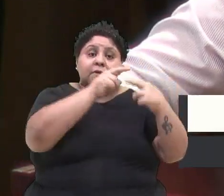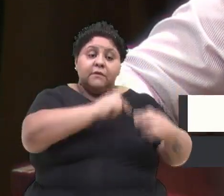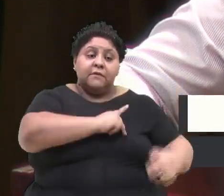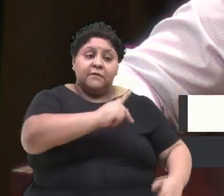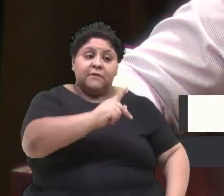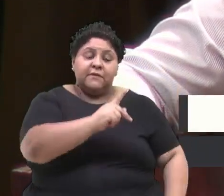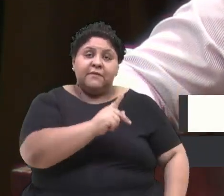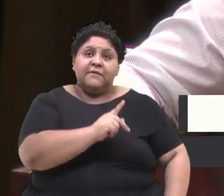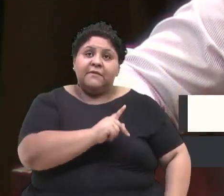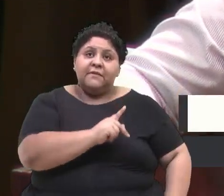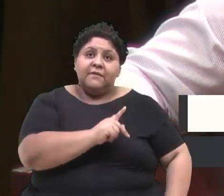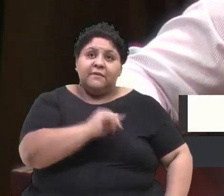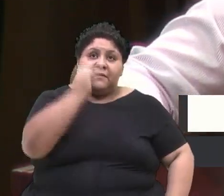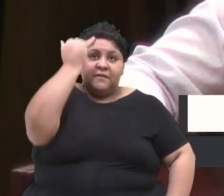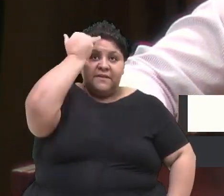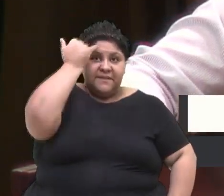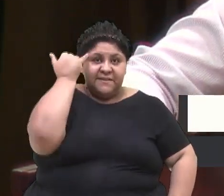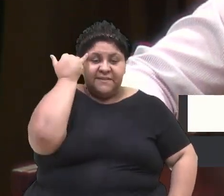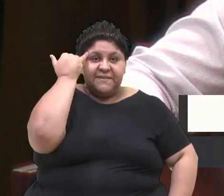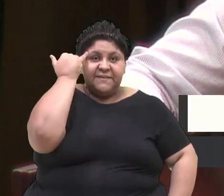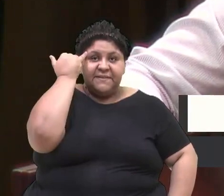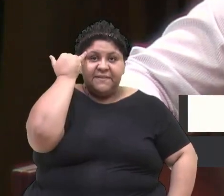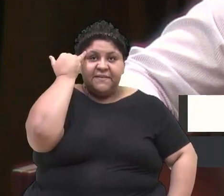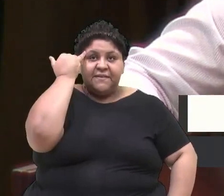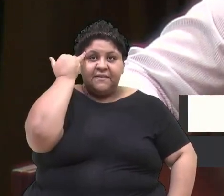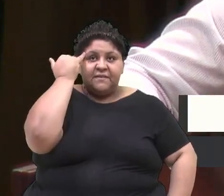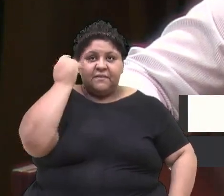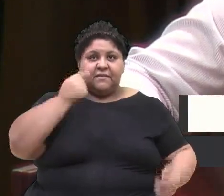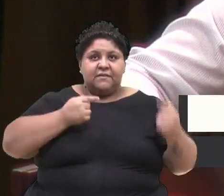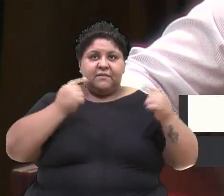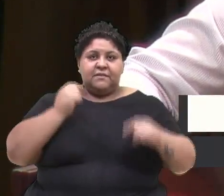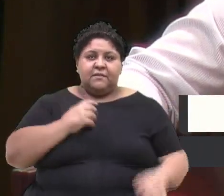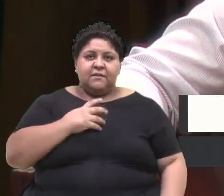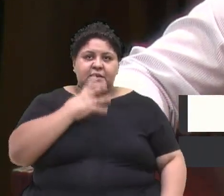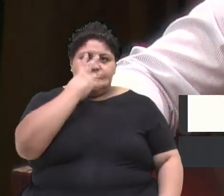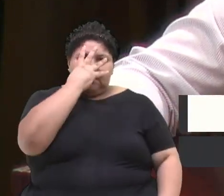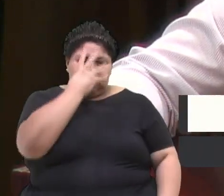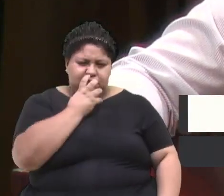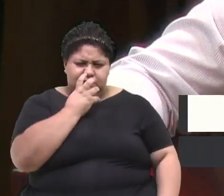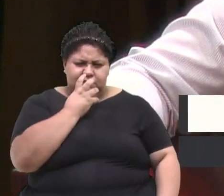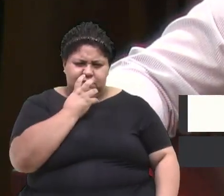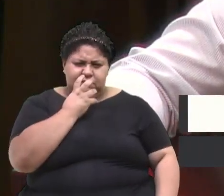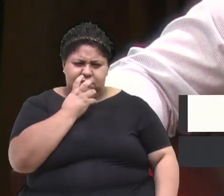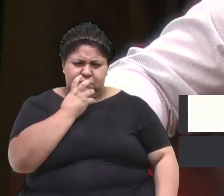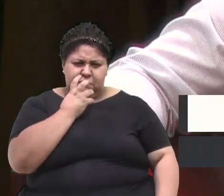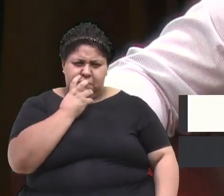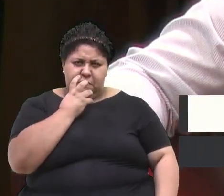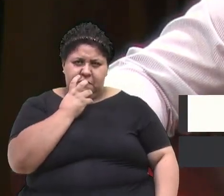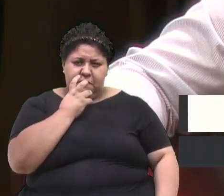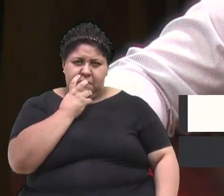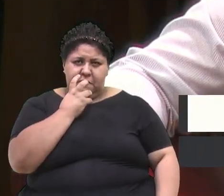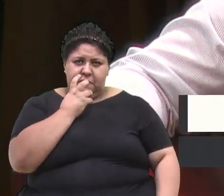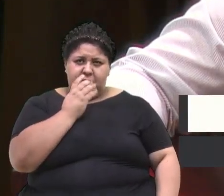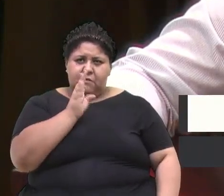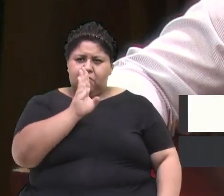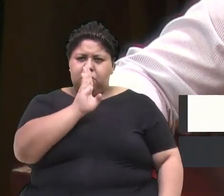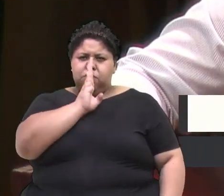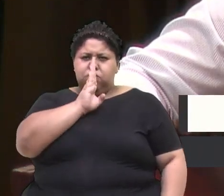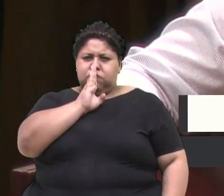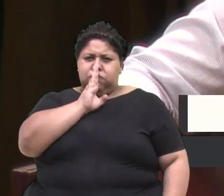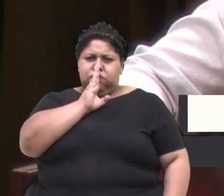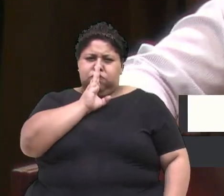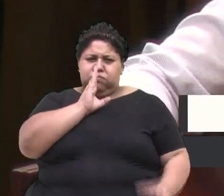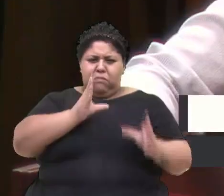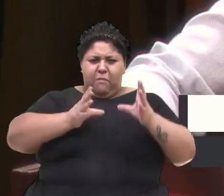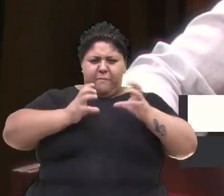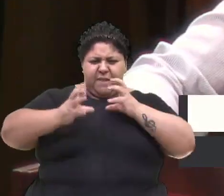presidente José Pascoal D'Ambrós, que às vezes tem uma cara de turrão, né, metódico, quer silêncio, briga com o povo e